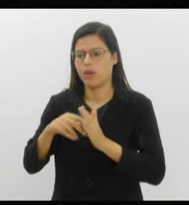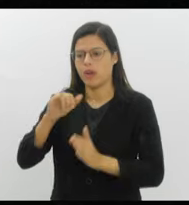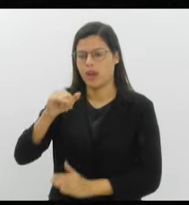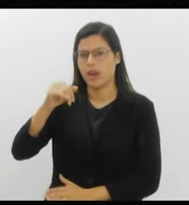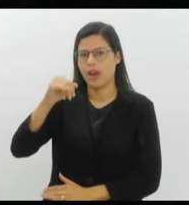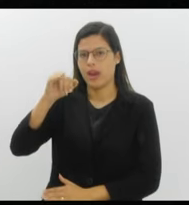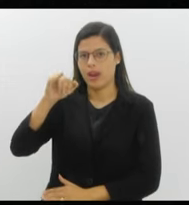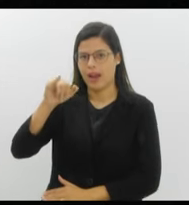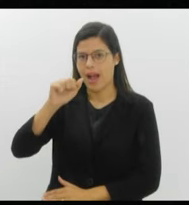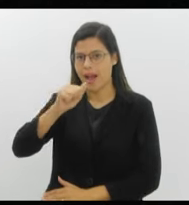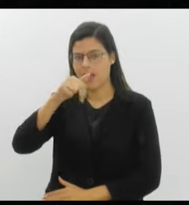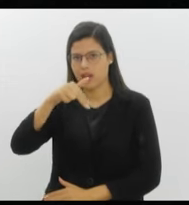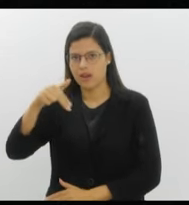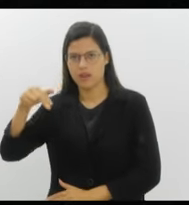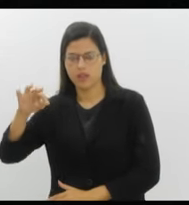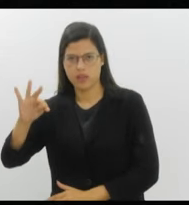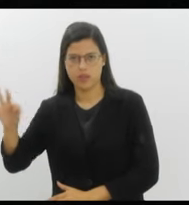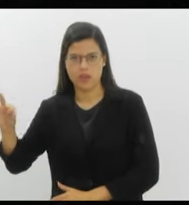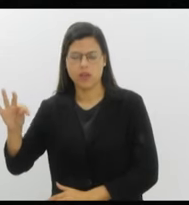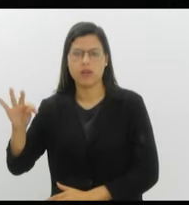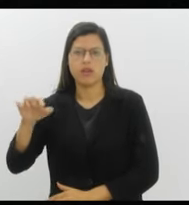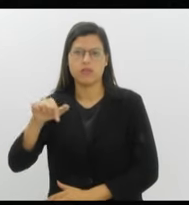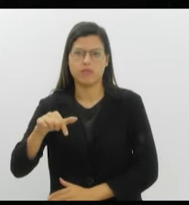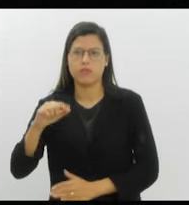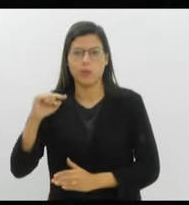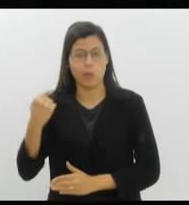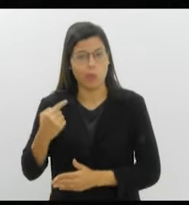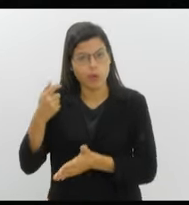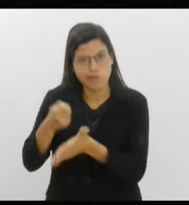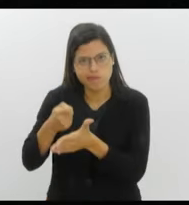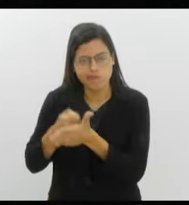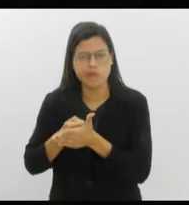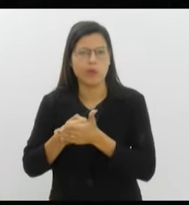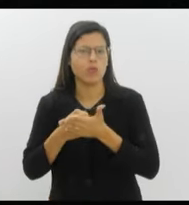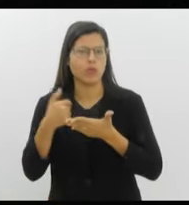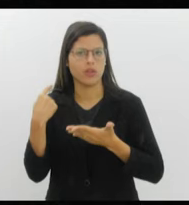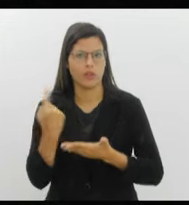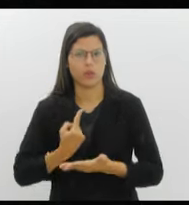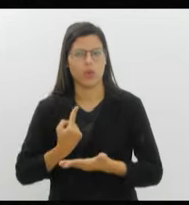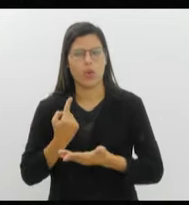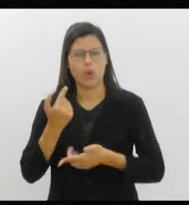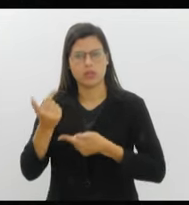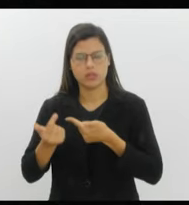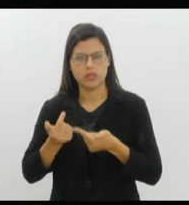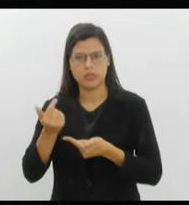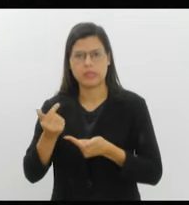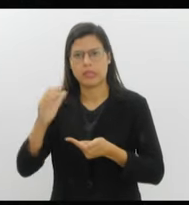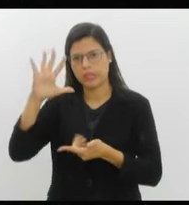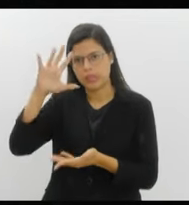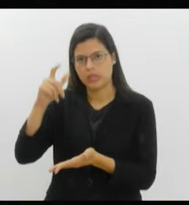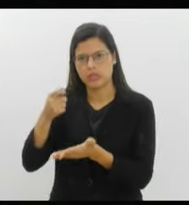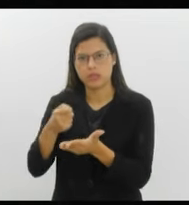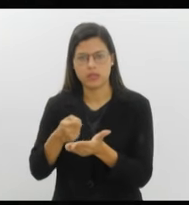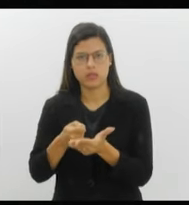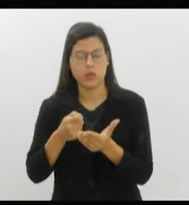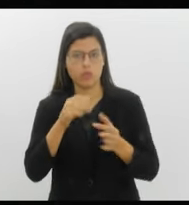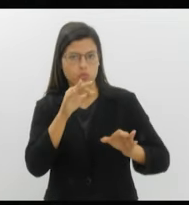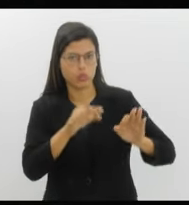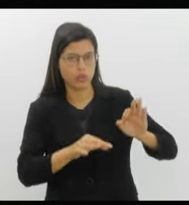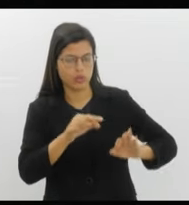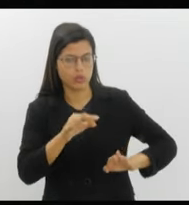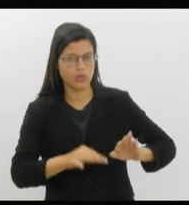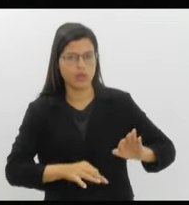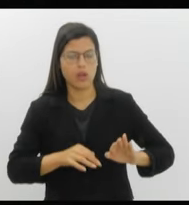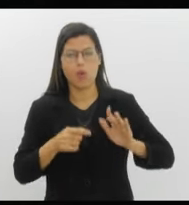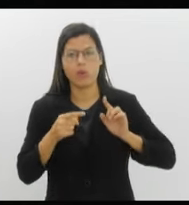pelo Ministério do Transporte, depois de muita pressão nossa, depois de muita luta, depois de decisões judiciais que apontaram para aquilo que a